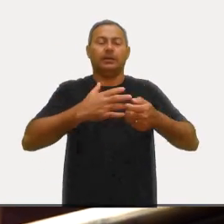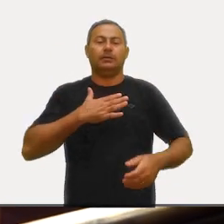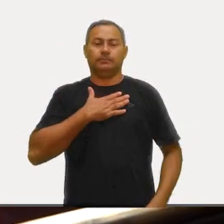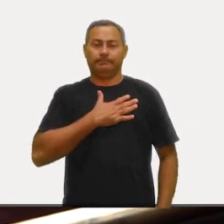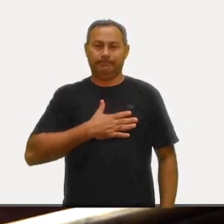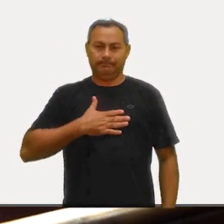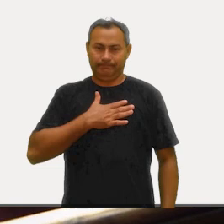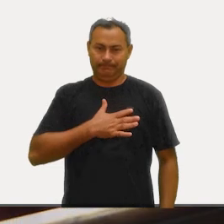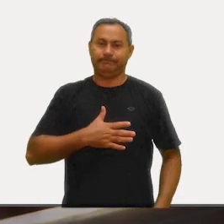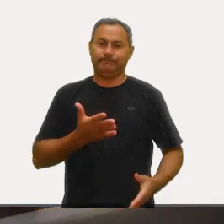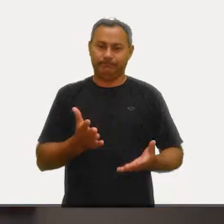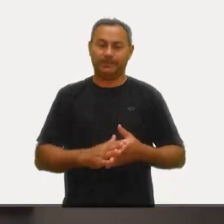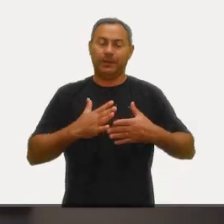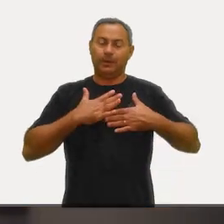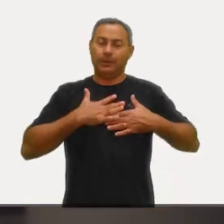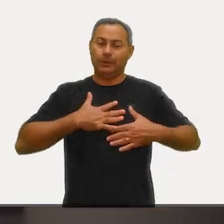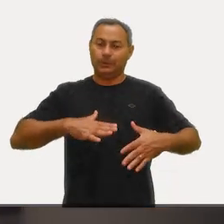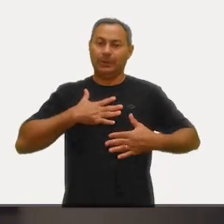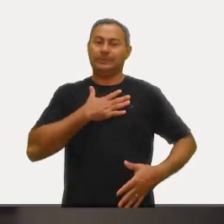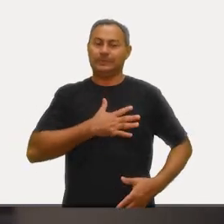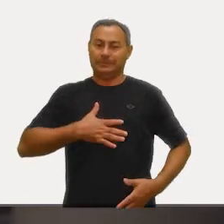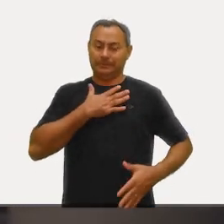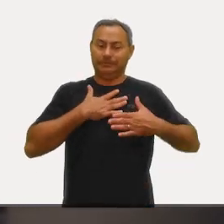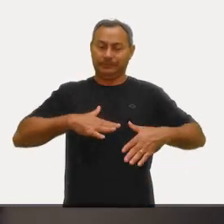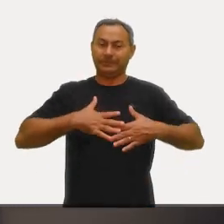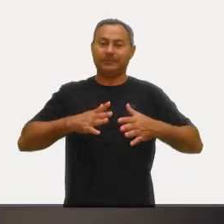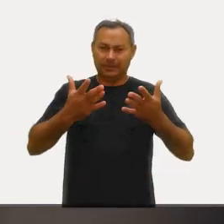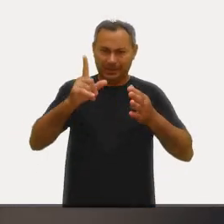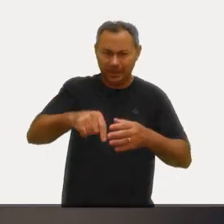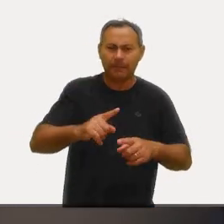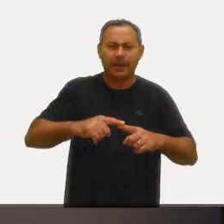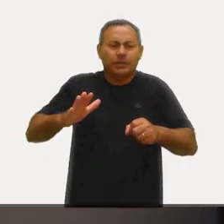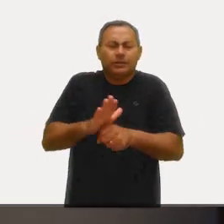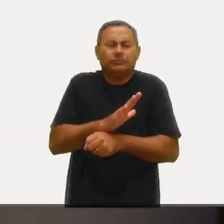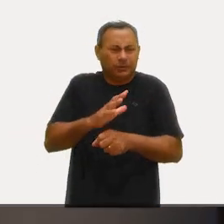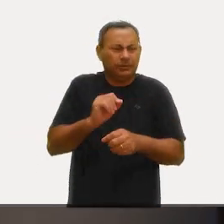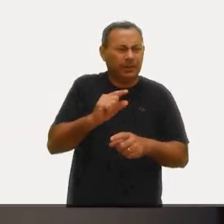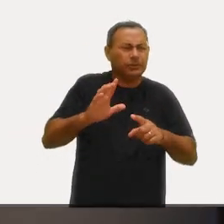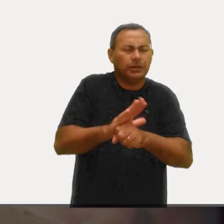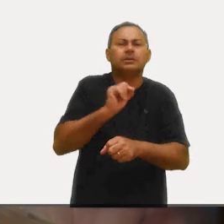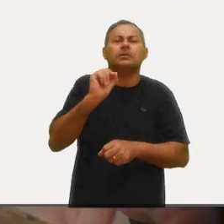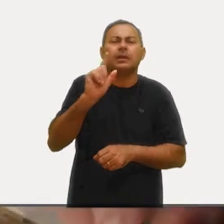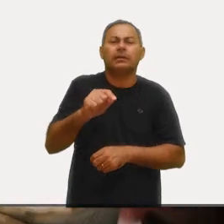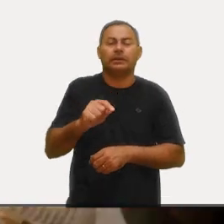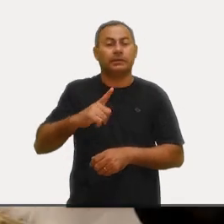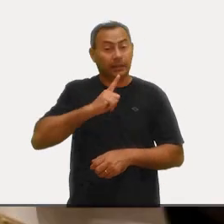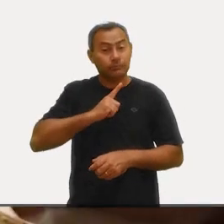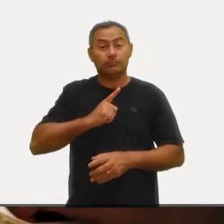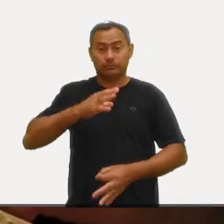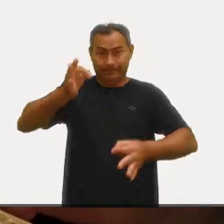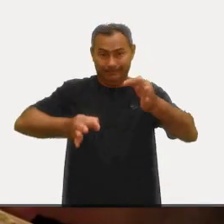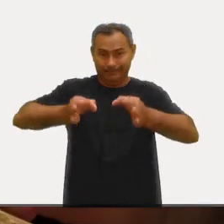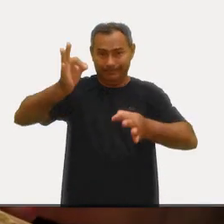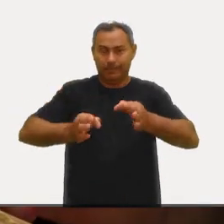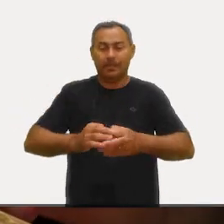serão satisfeitos. Serão satisfeitos? Serão cheios? Mas cheios do quê? Cheios de